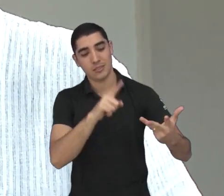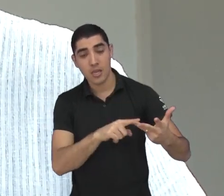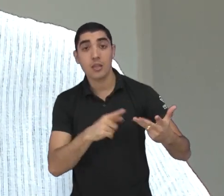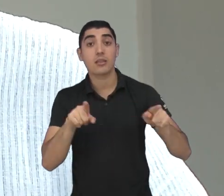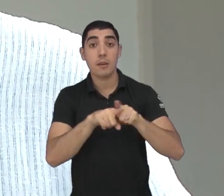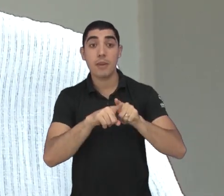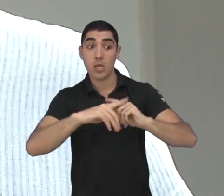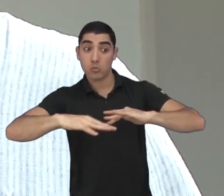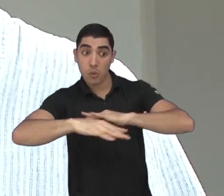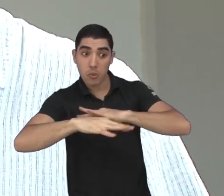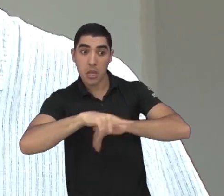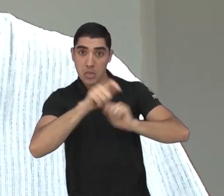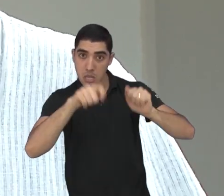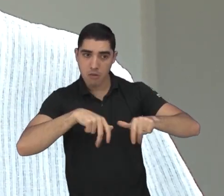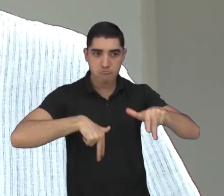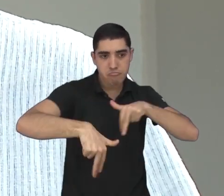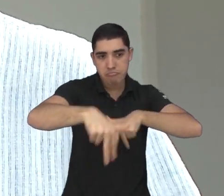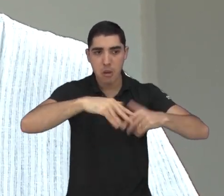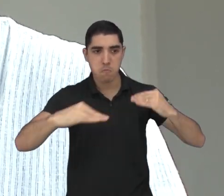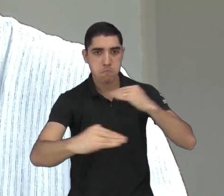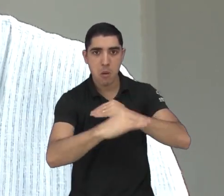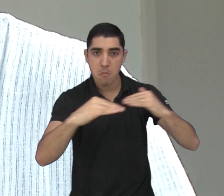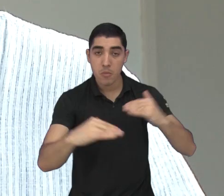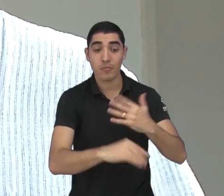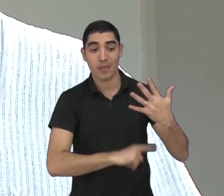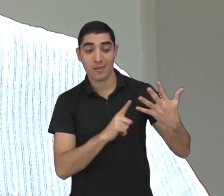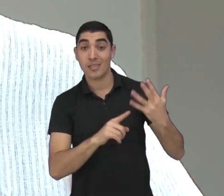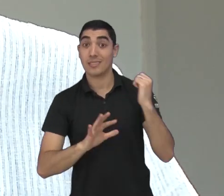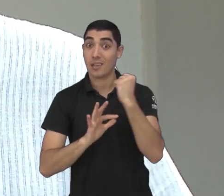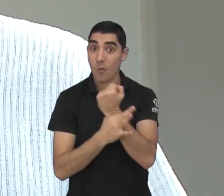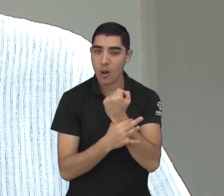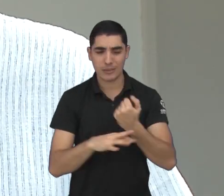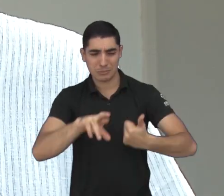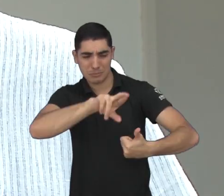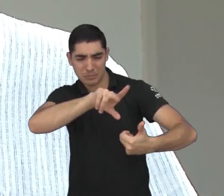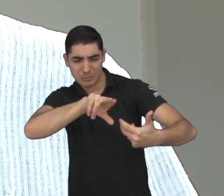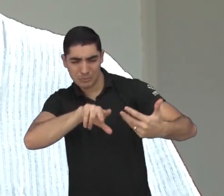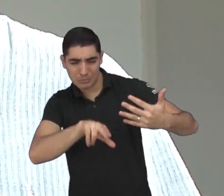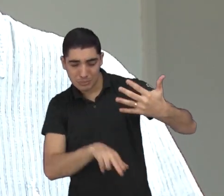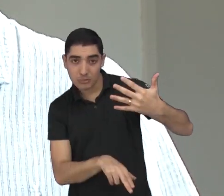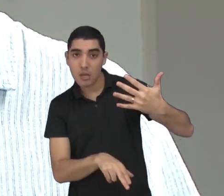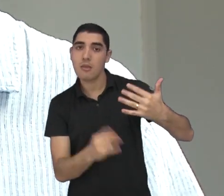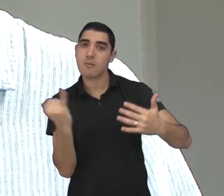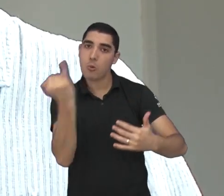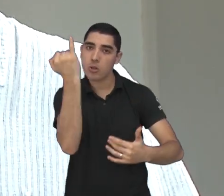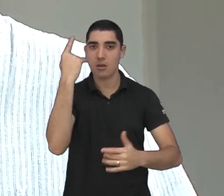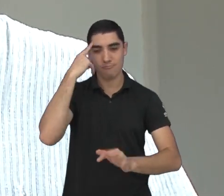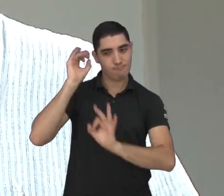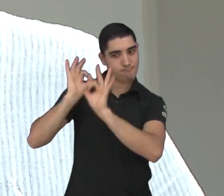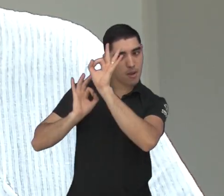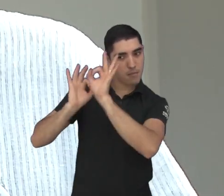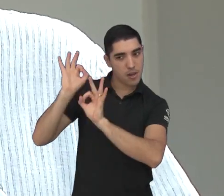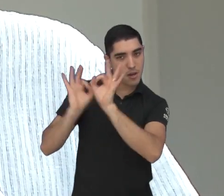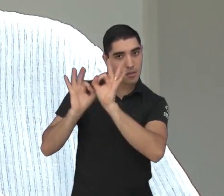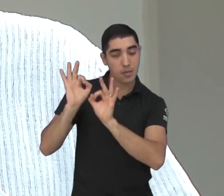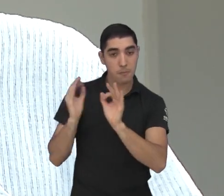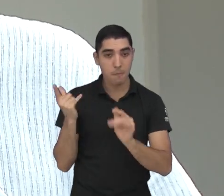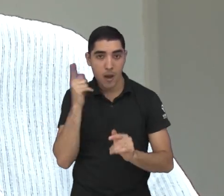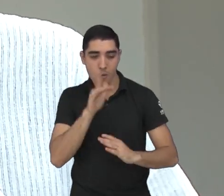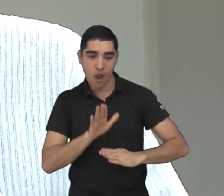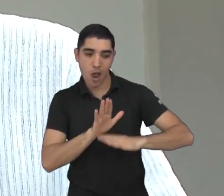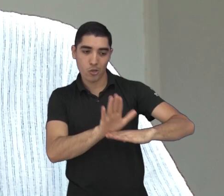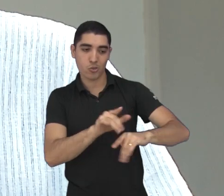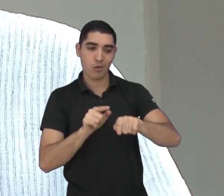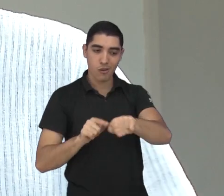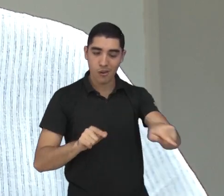a infraestrutura de mobilidade possível, segurança. Então, essas políticas setoriais vão todas também sendo planejadas de